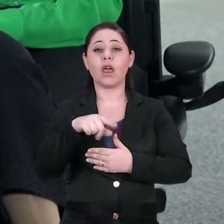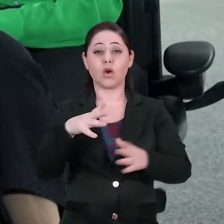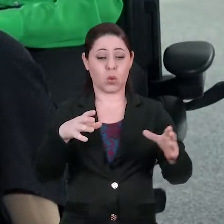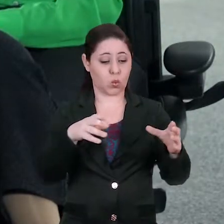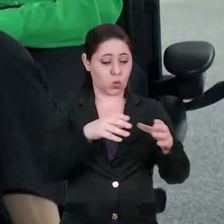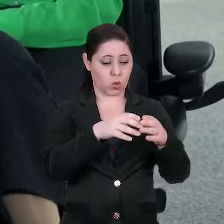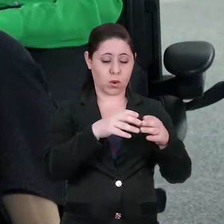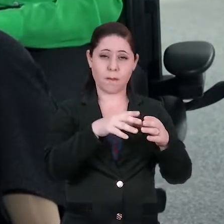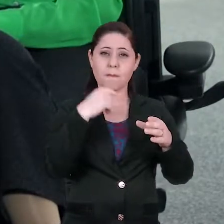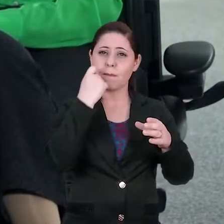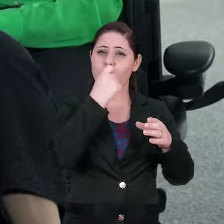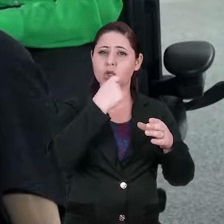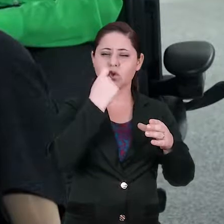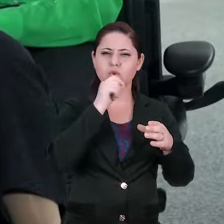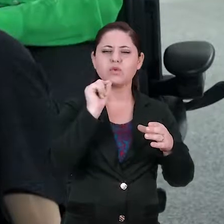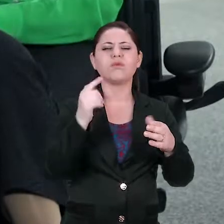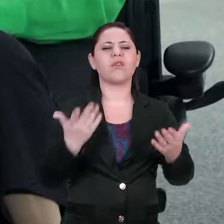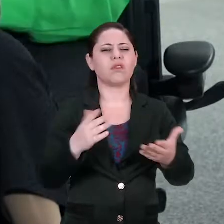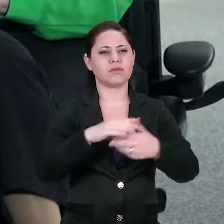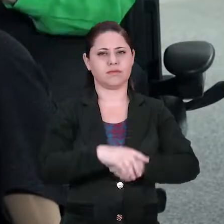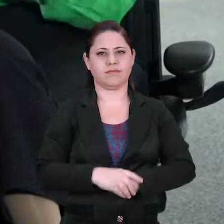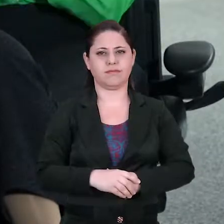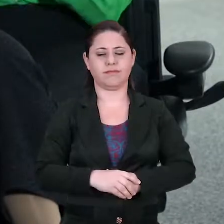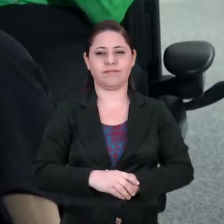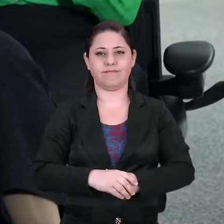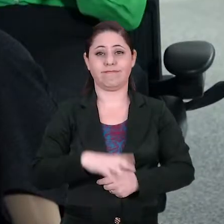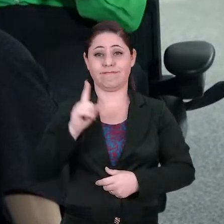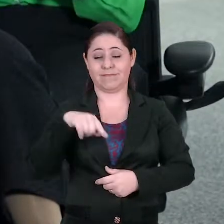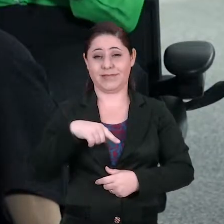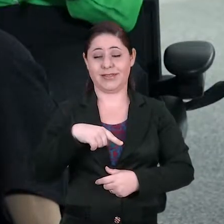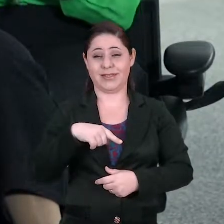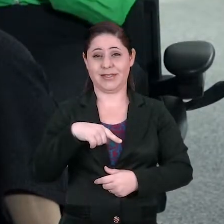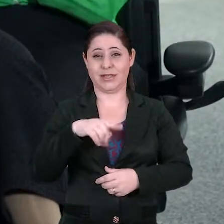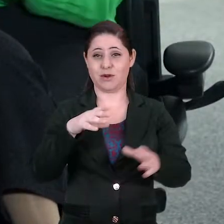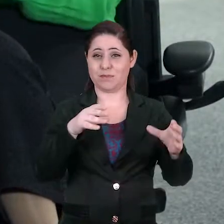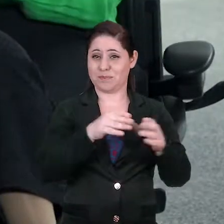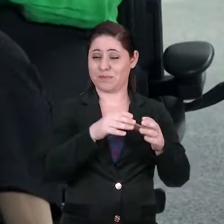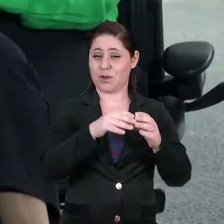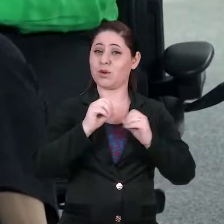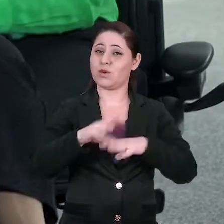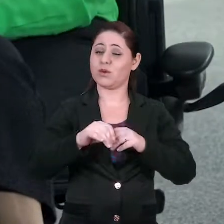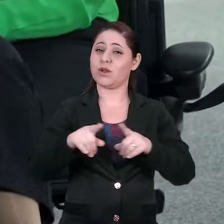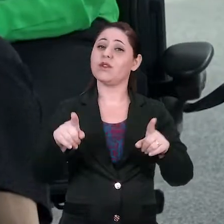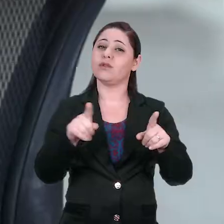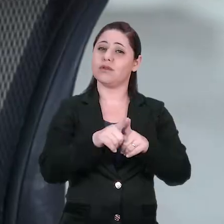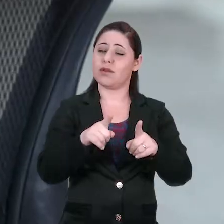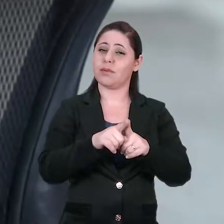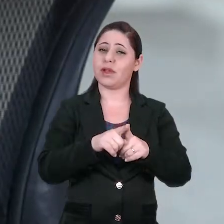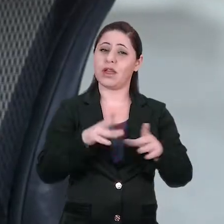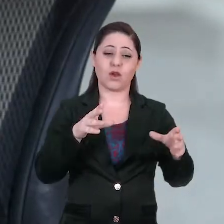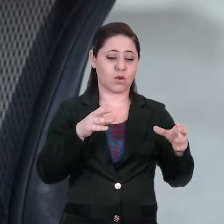Bancada do Batom? O que fazia a Bancada do Batom, professora Marisa? Além da Bancada de Educação, a Bancada do Batom